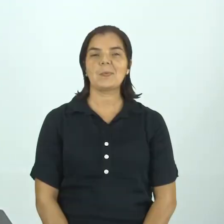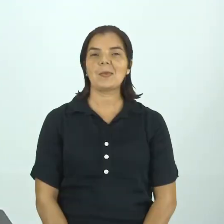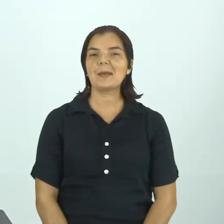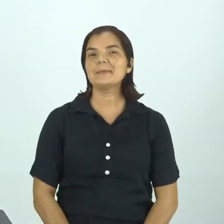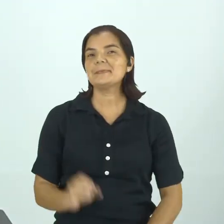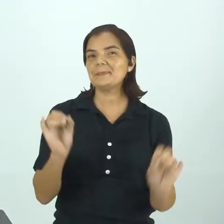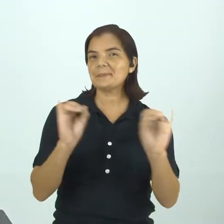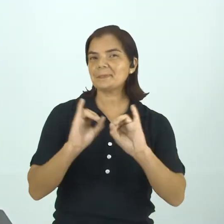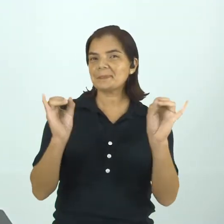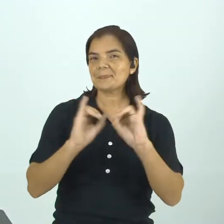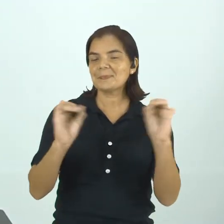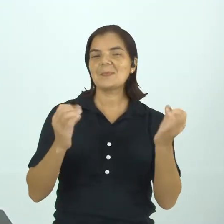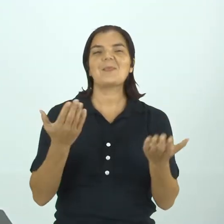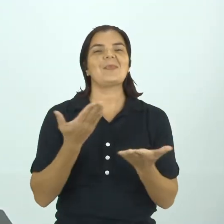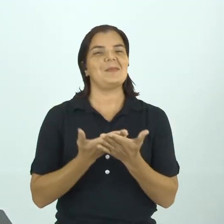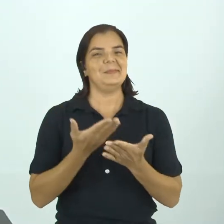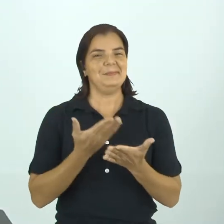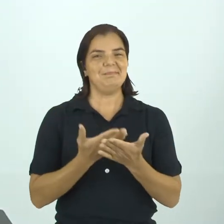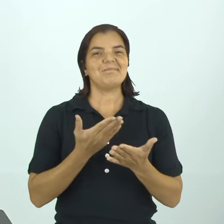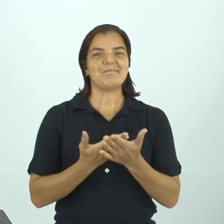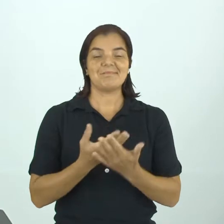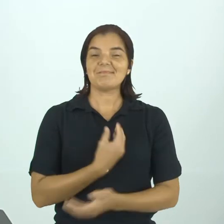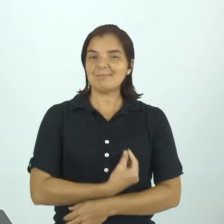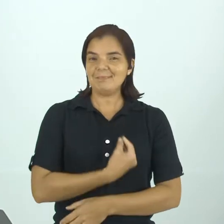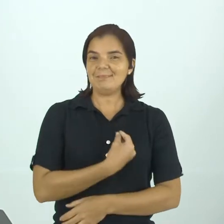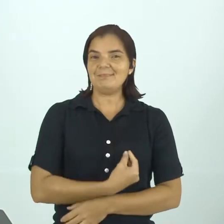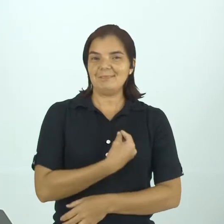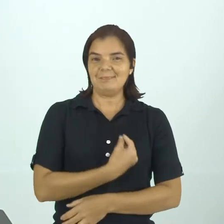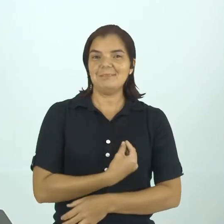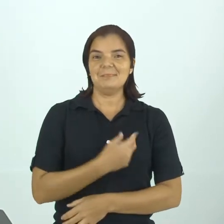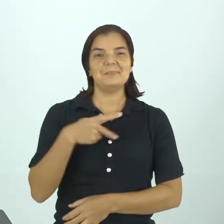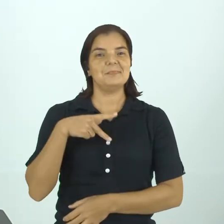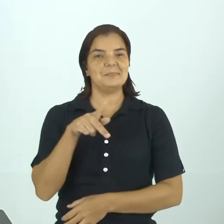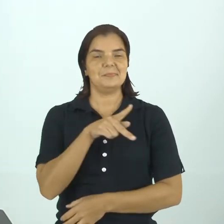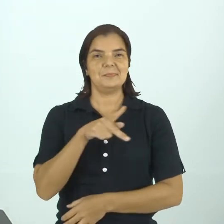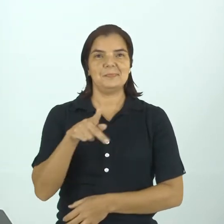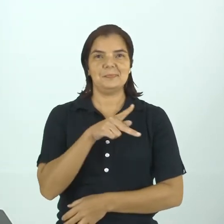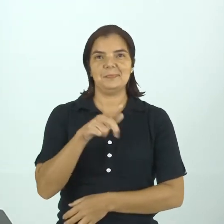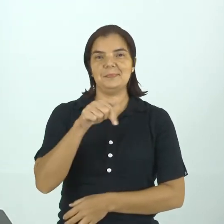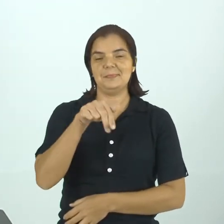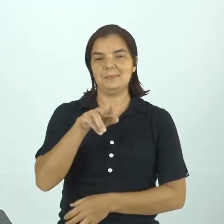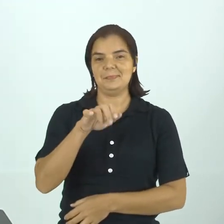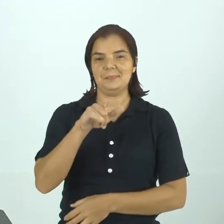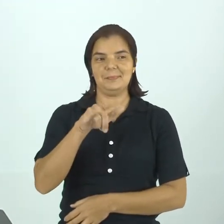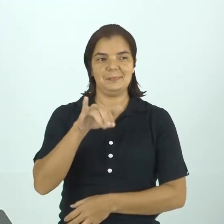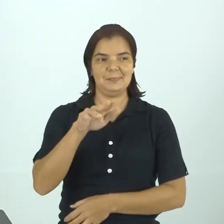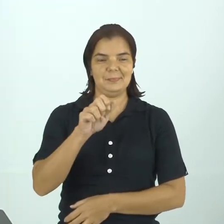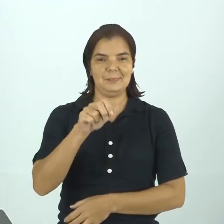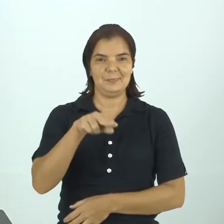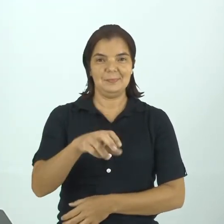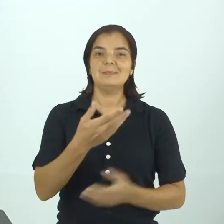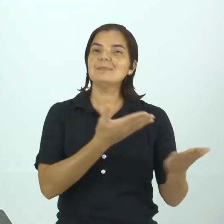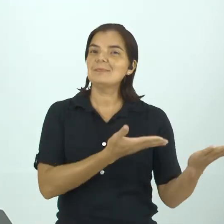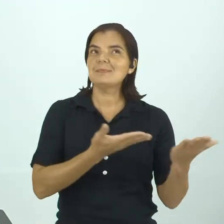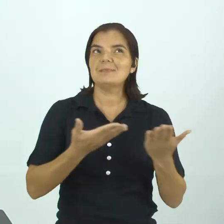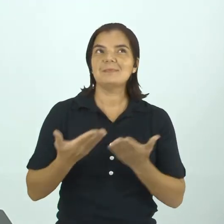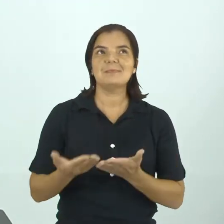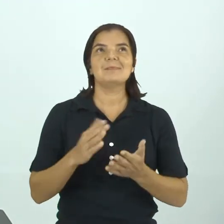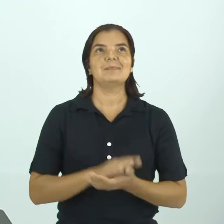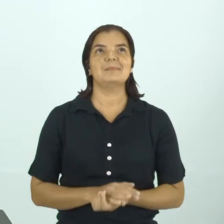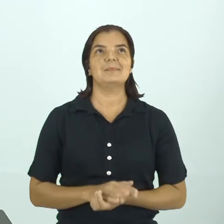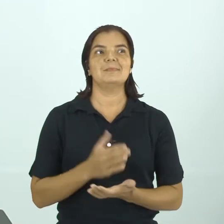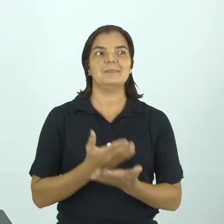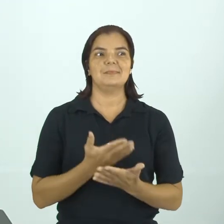Olá, estudantes! Estamos de volta mais uma vez. Sou a professora Keiliane, sejam bem-vindos à nossa aula de ciências. Na